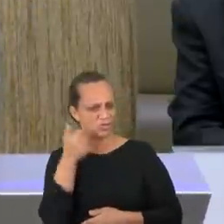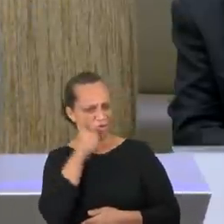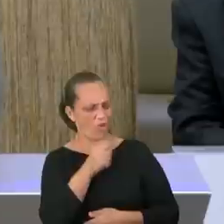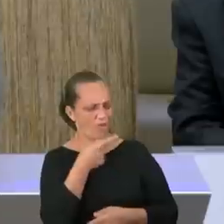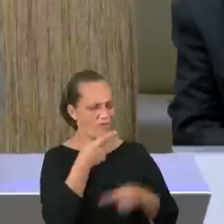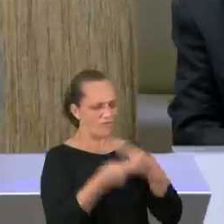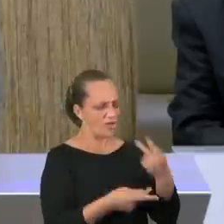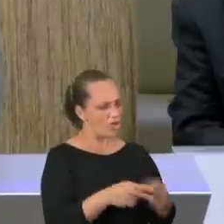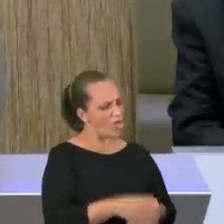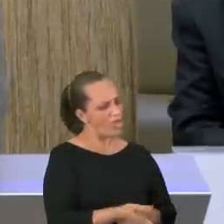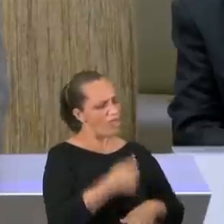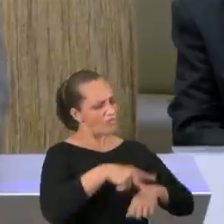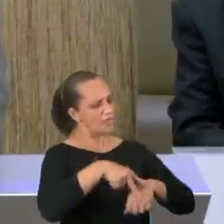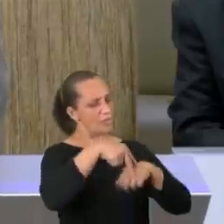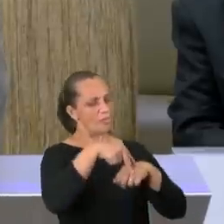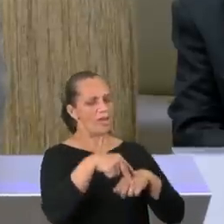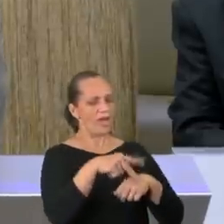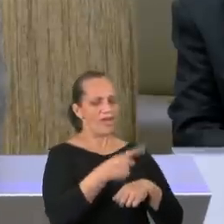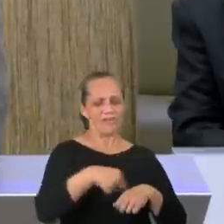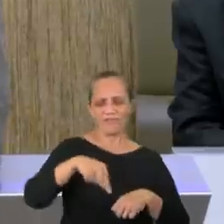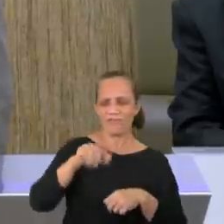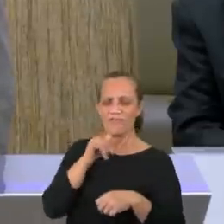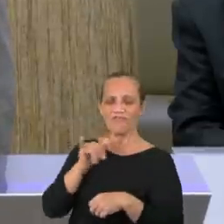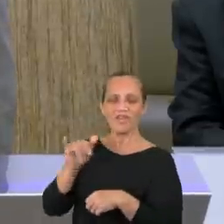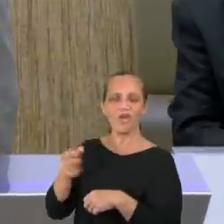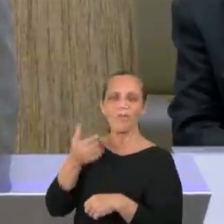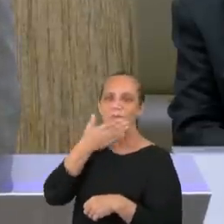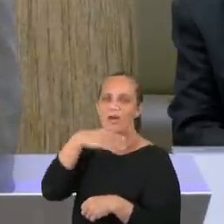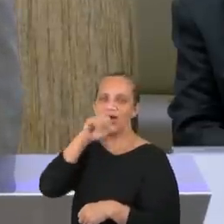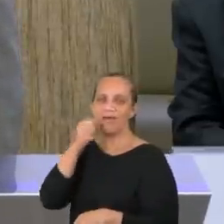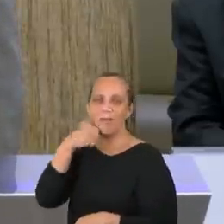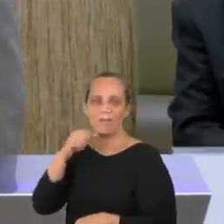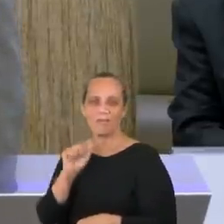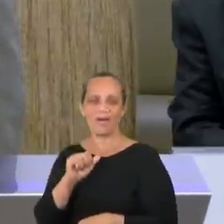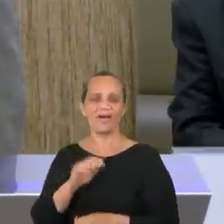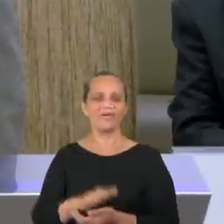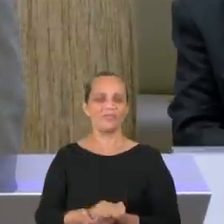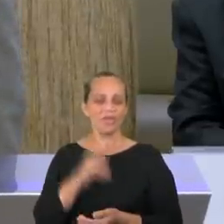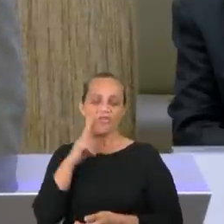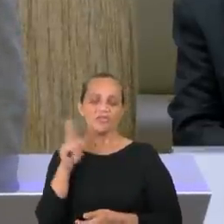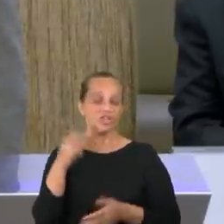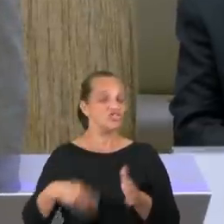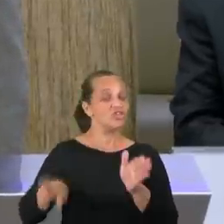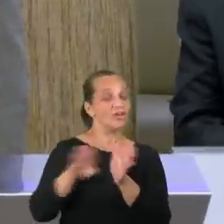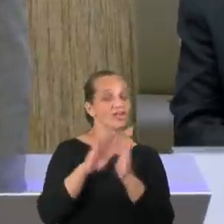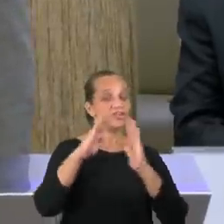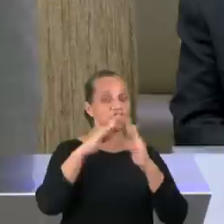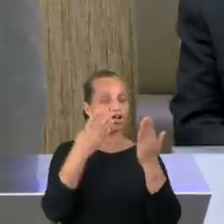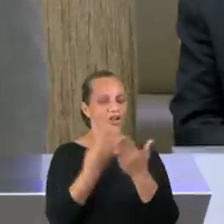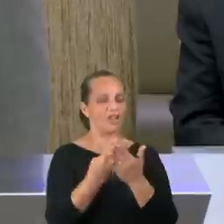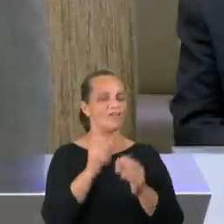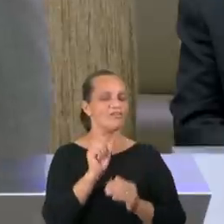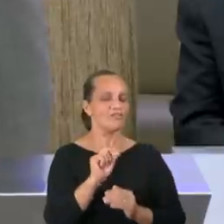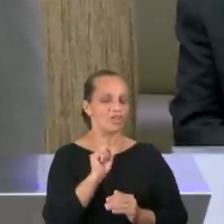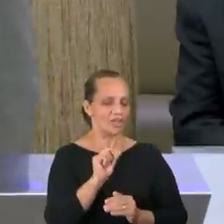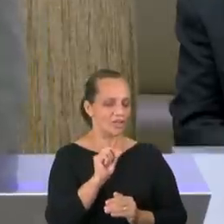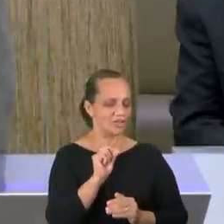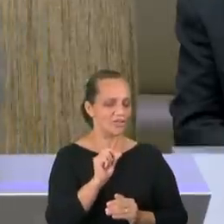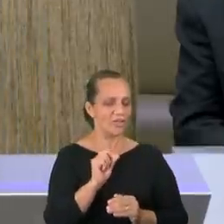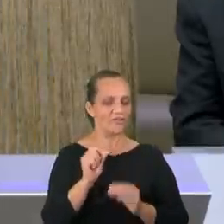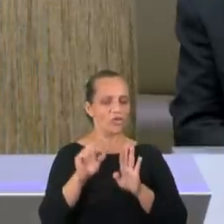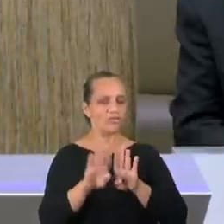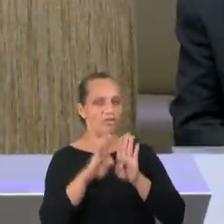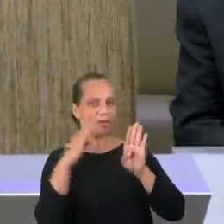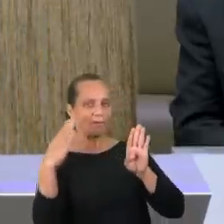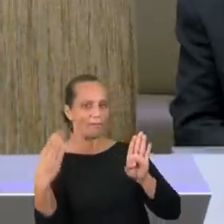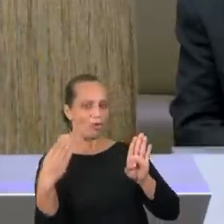fico, é sentado. Aí disse a mãe e o pai, aí o pai disse: então vamos lá, quero ver se ele hoje não se levanta. Pegou o cinto e ficou na porta.